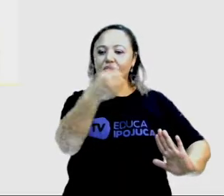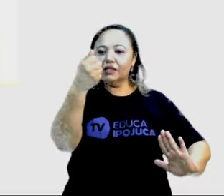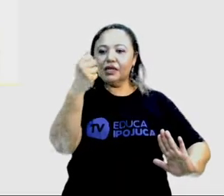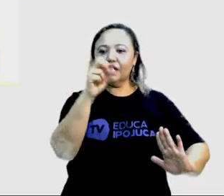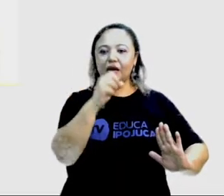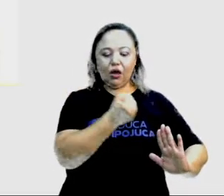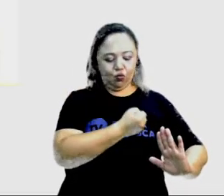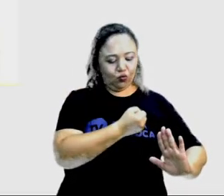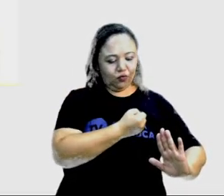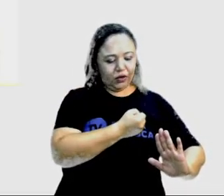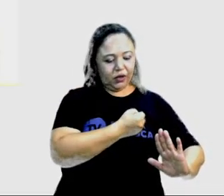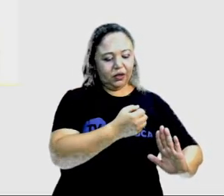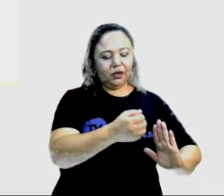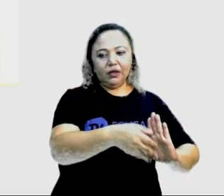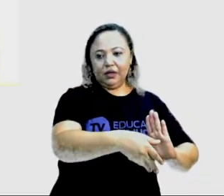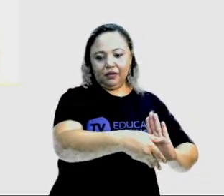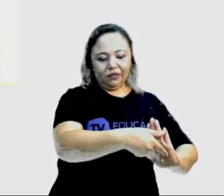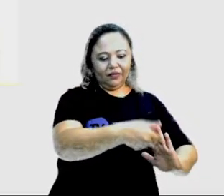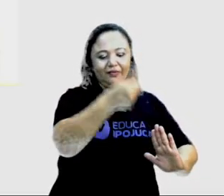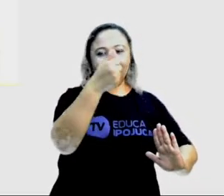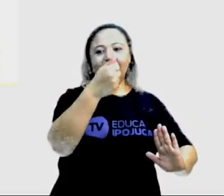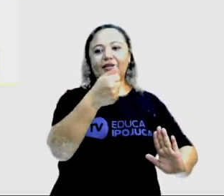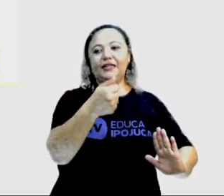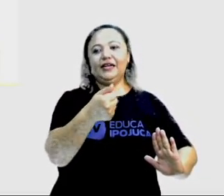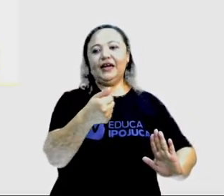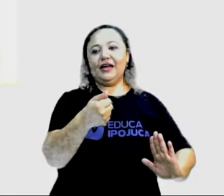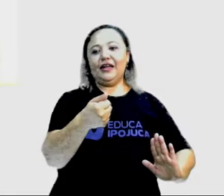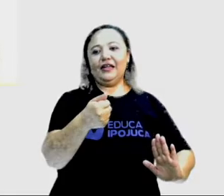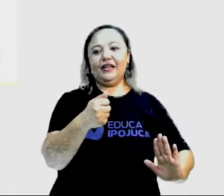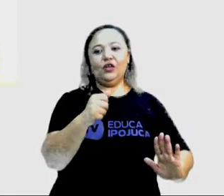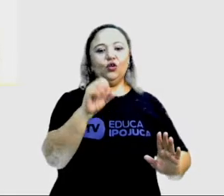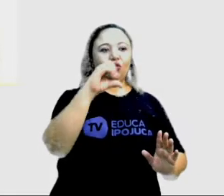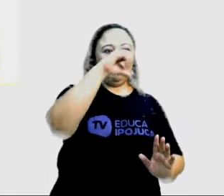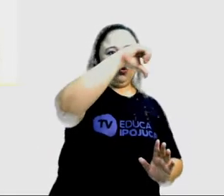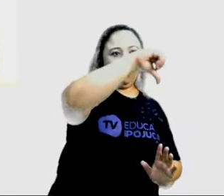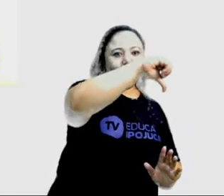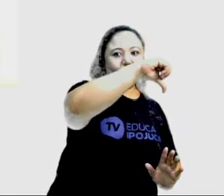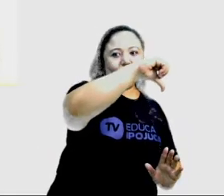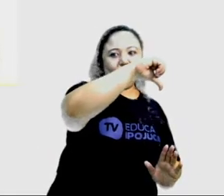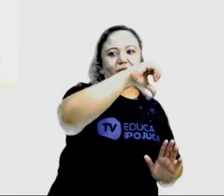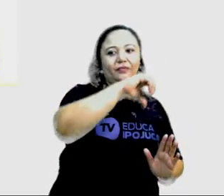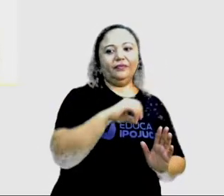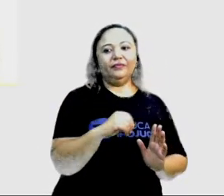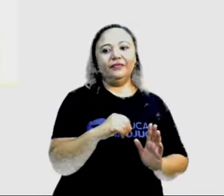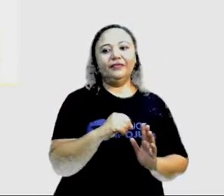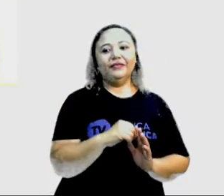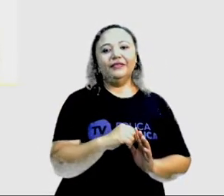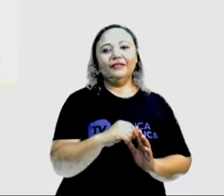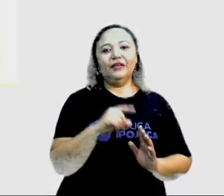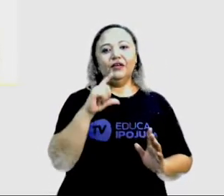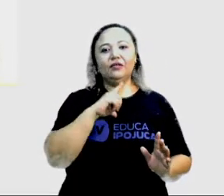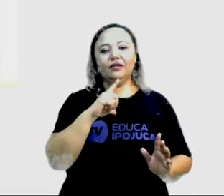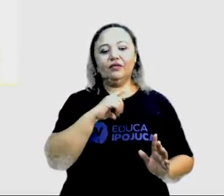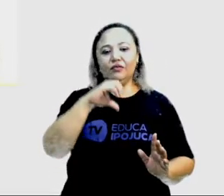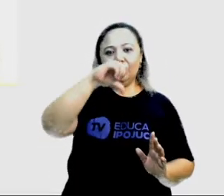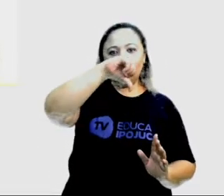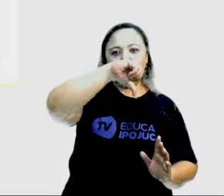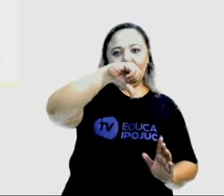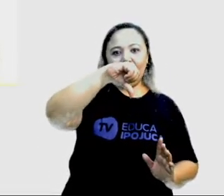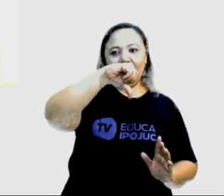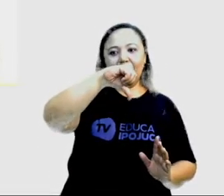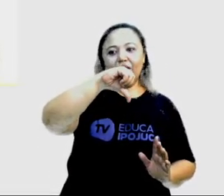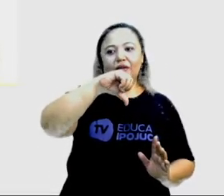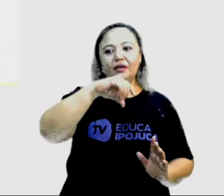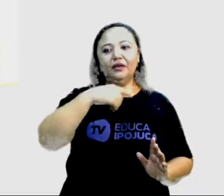número, é a quantidade na qual iremos tirar do 9. Então, eu tenho 9